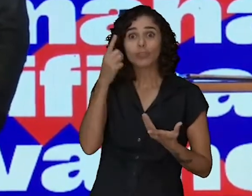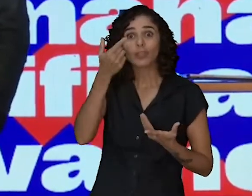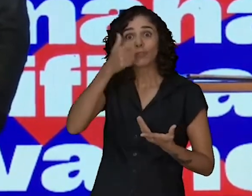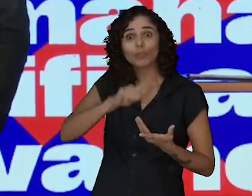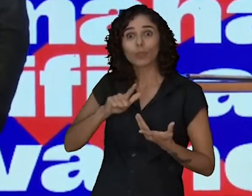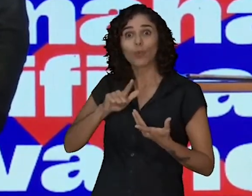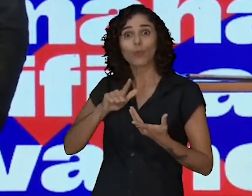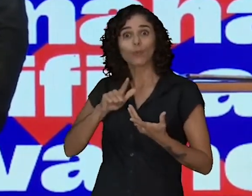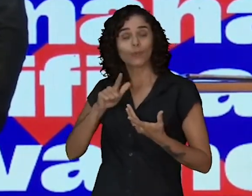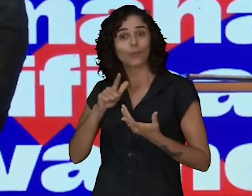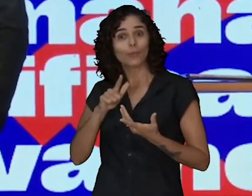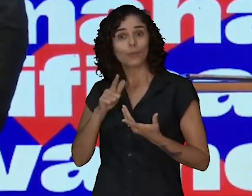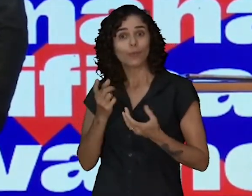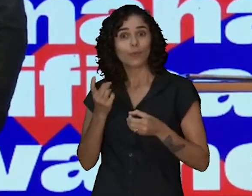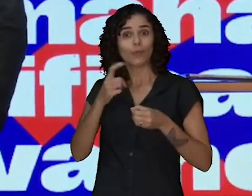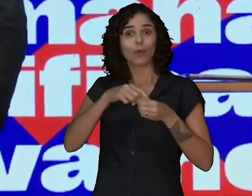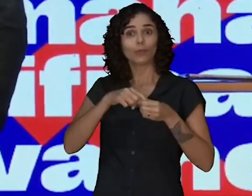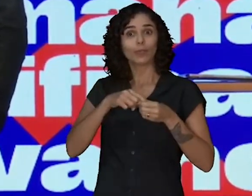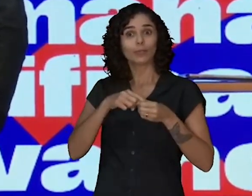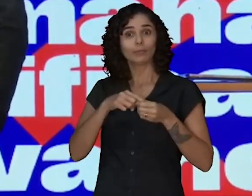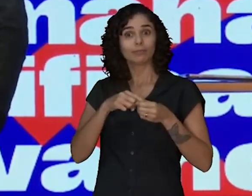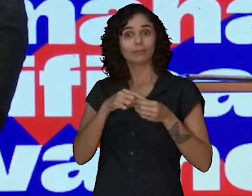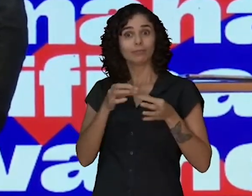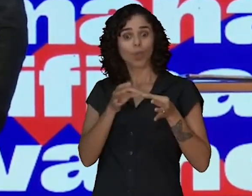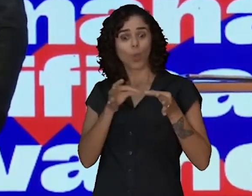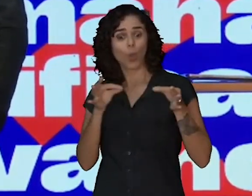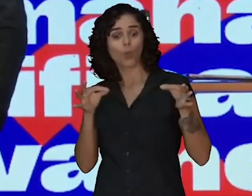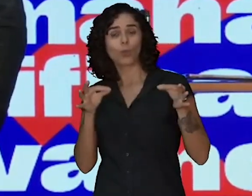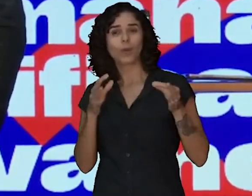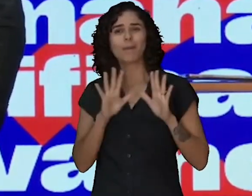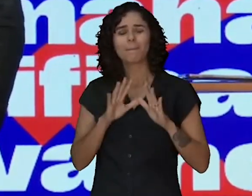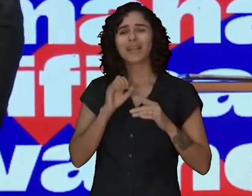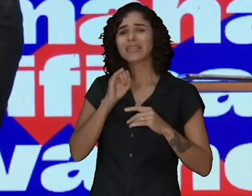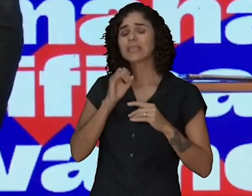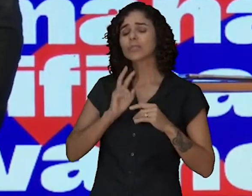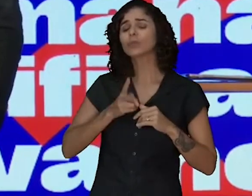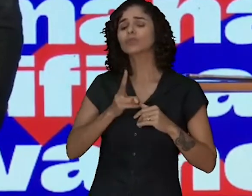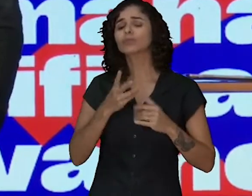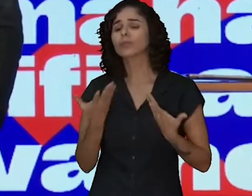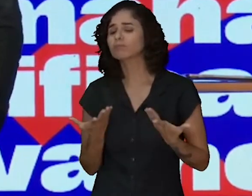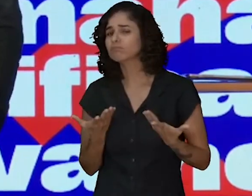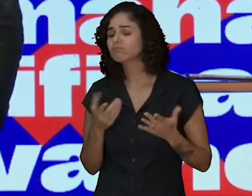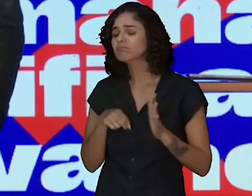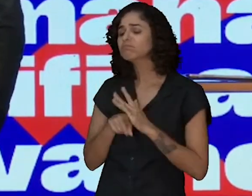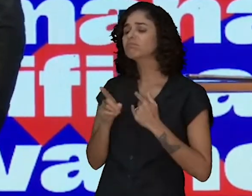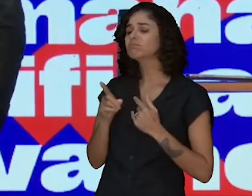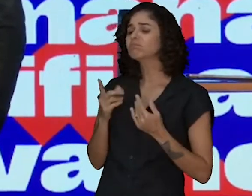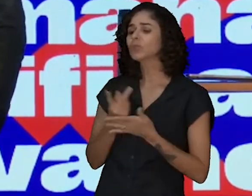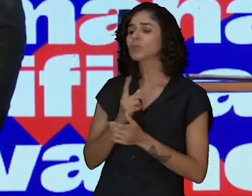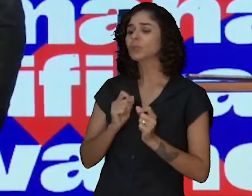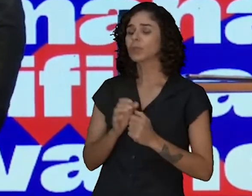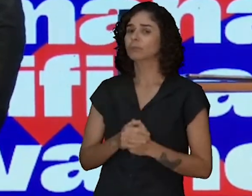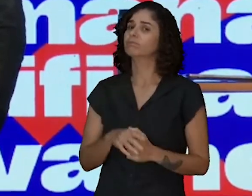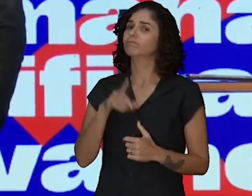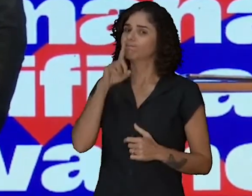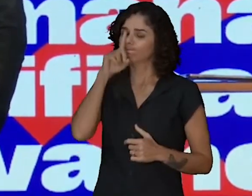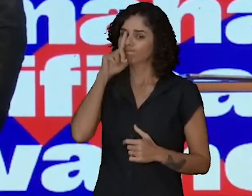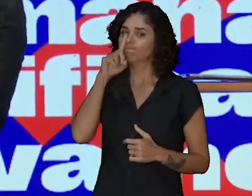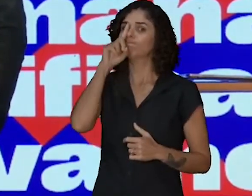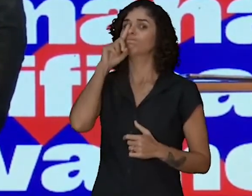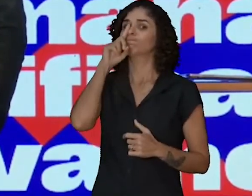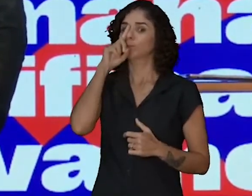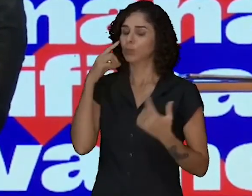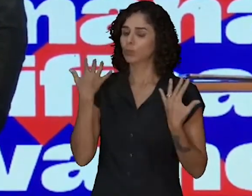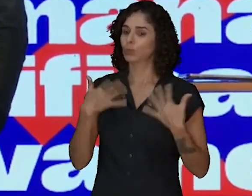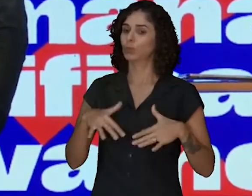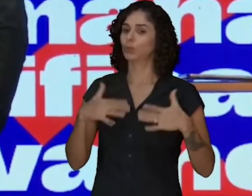E a gente falou, mas e se a gente for em frente? Ele falou, é um risco muito grande. Não tem como